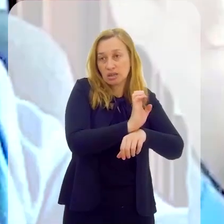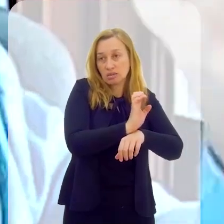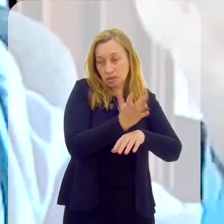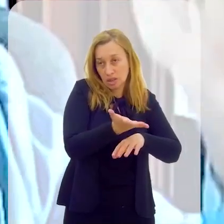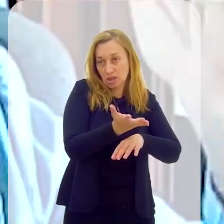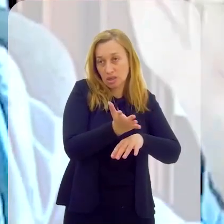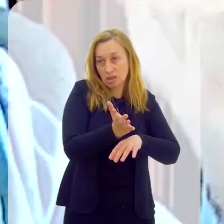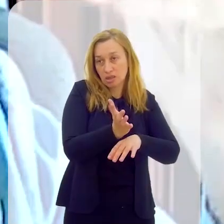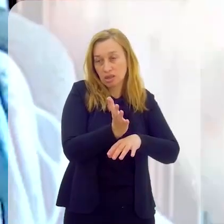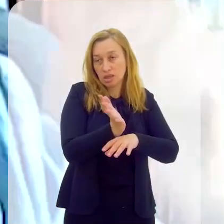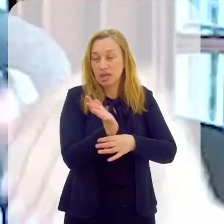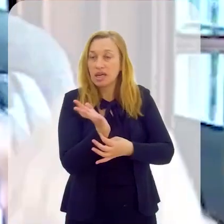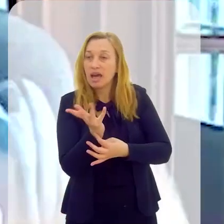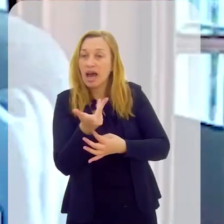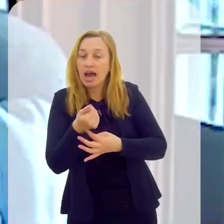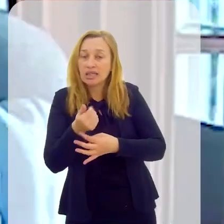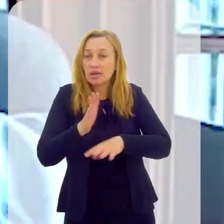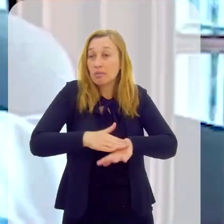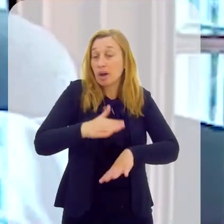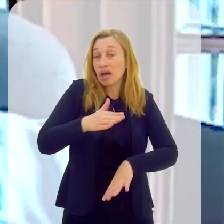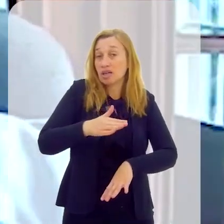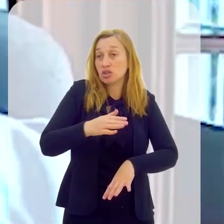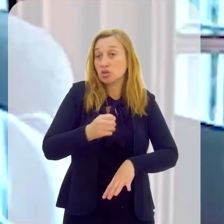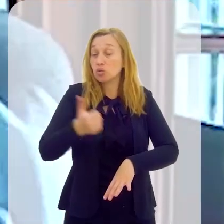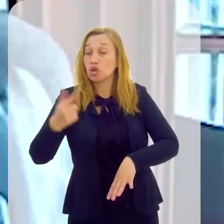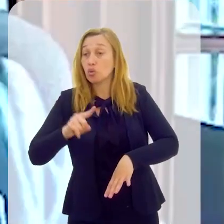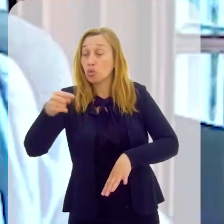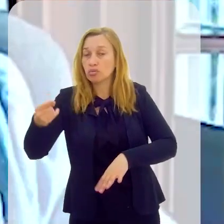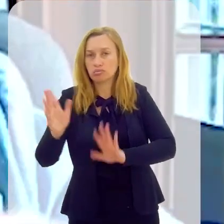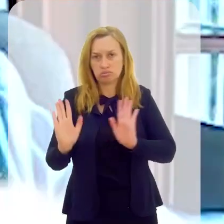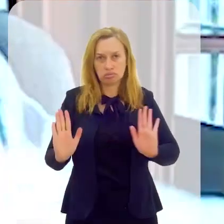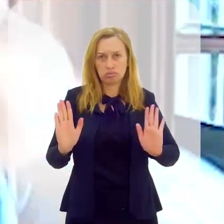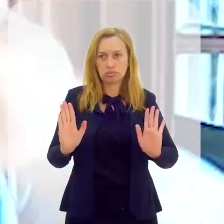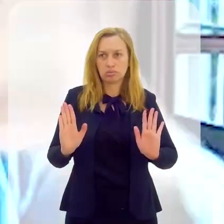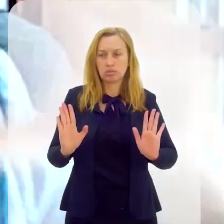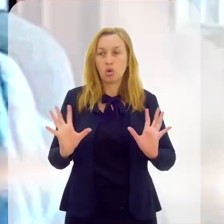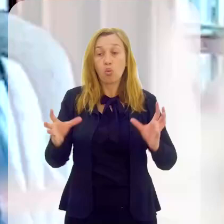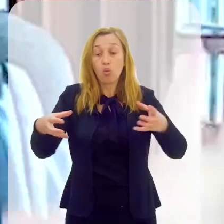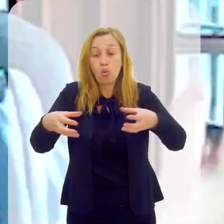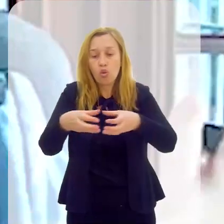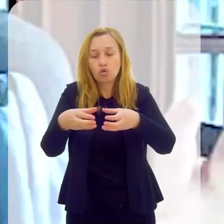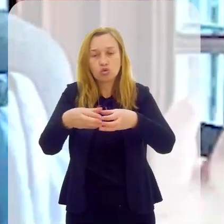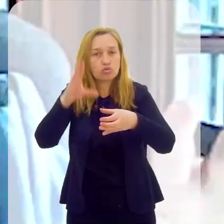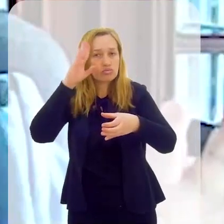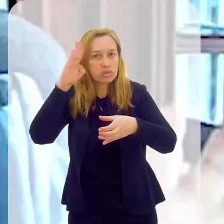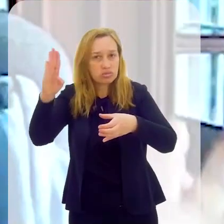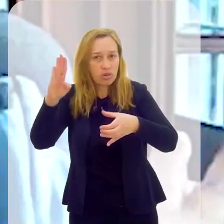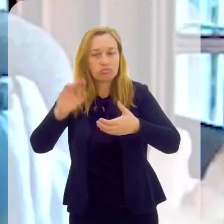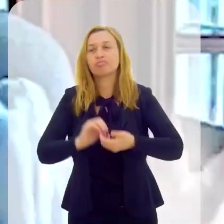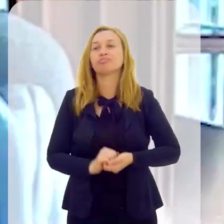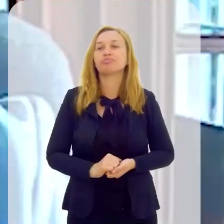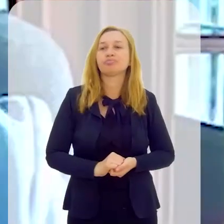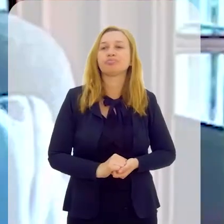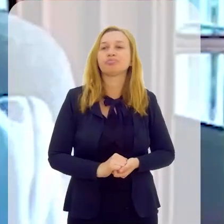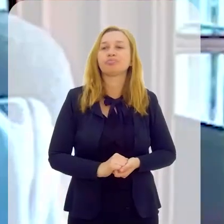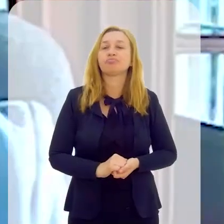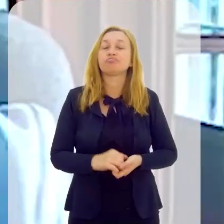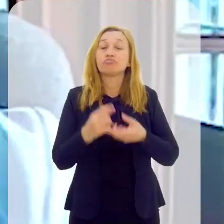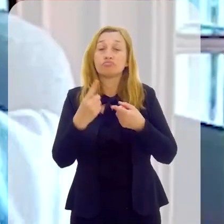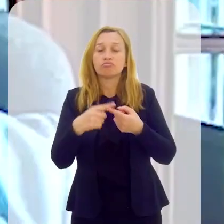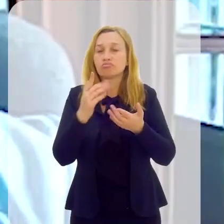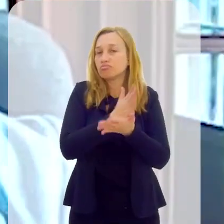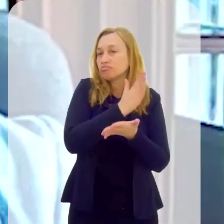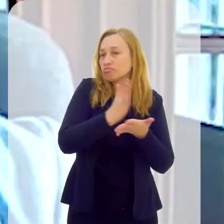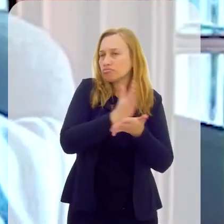um estado da arte até, mas são bolsões de excelência, não é esse desenvolvimento harmonioso do conjunto, que é fundamental,